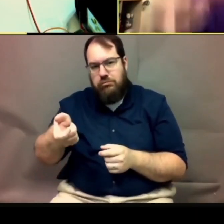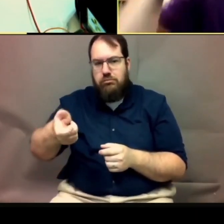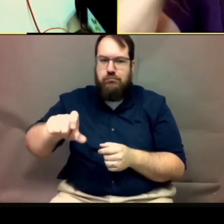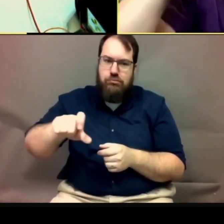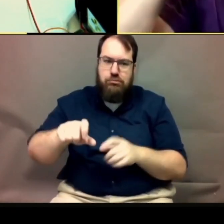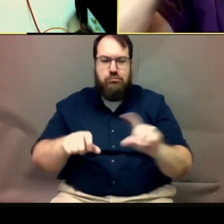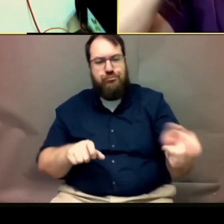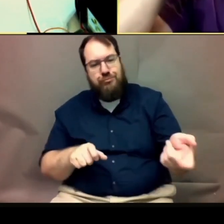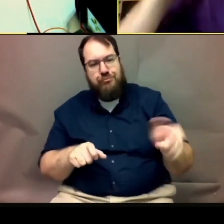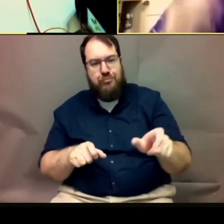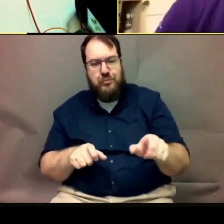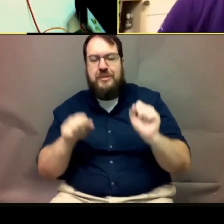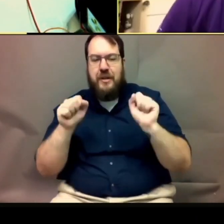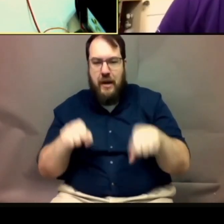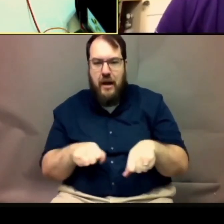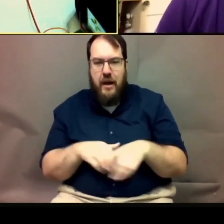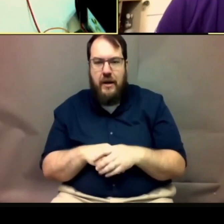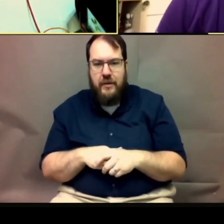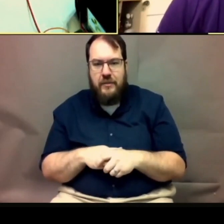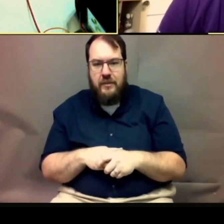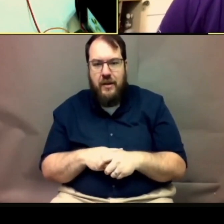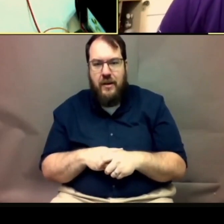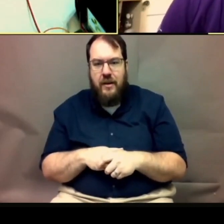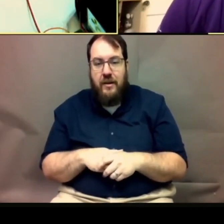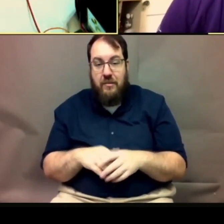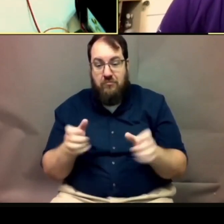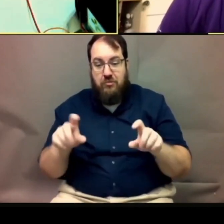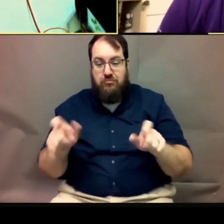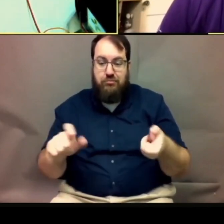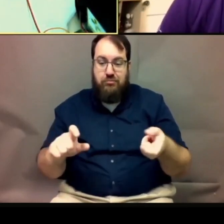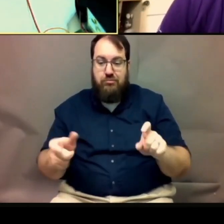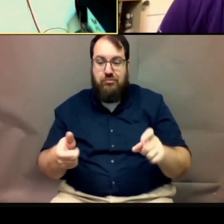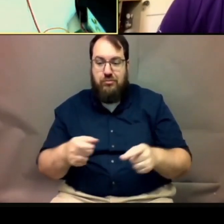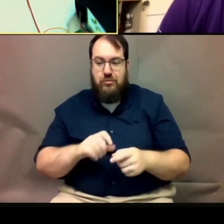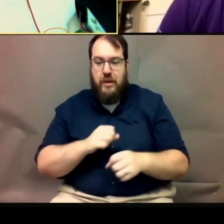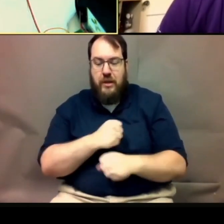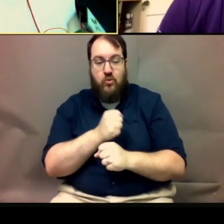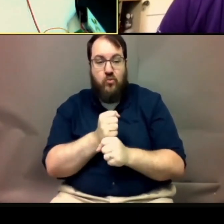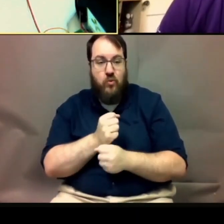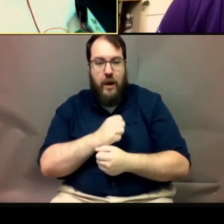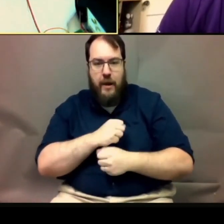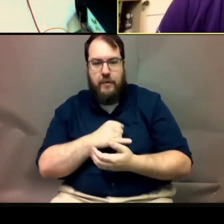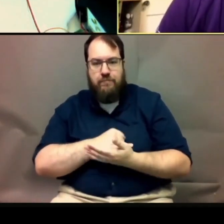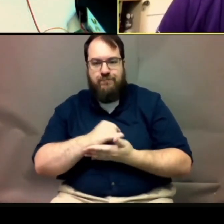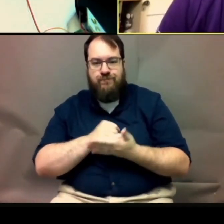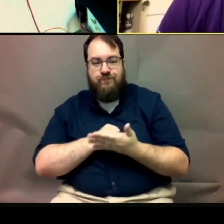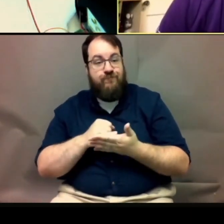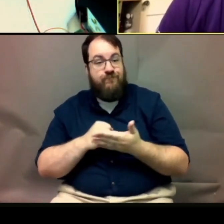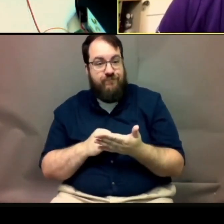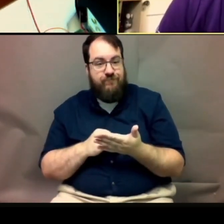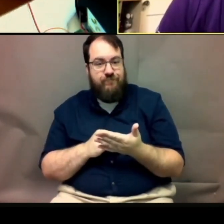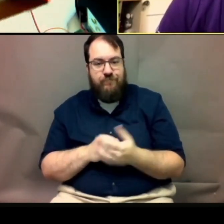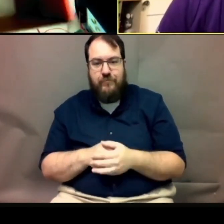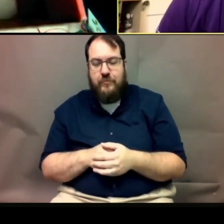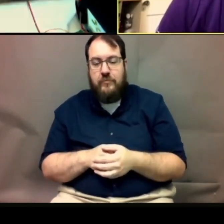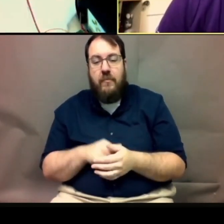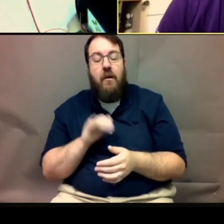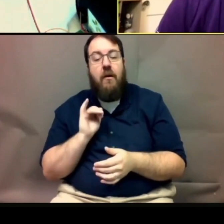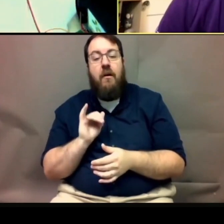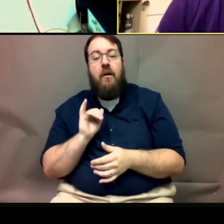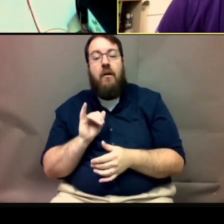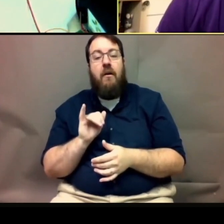botões que nós giramos, esses dials aqui e isso desenha. Olha como isso funciona.